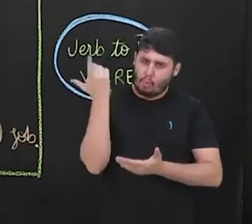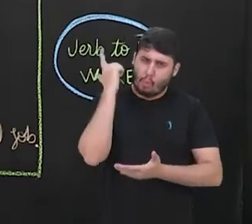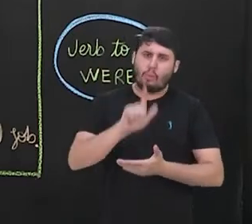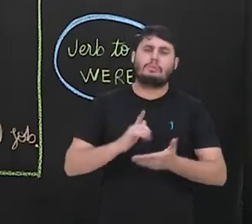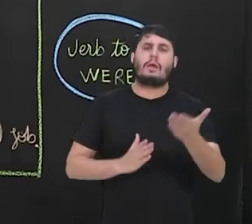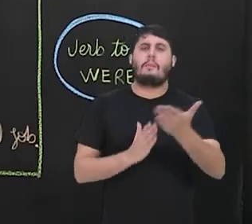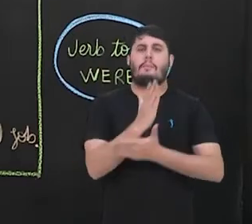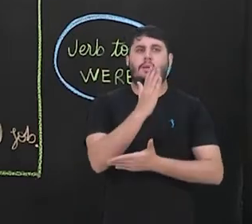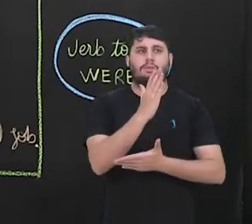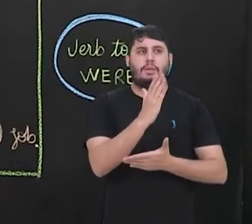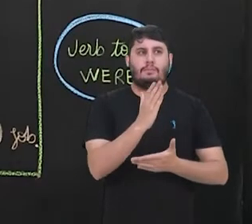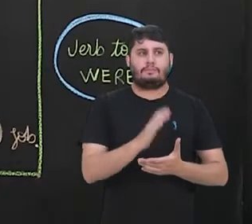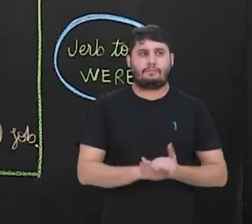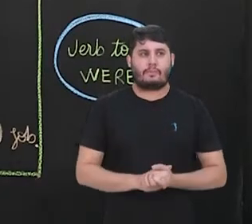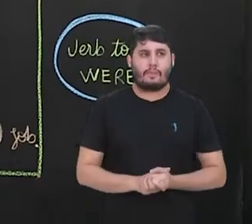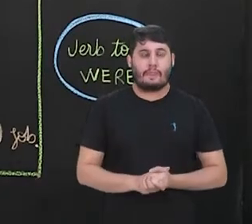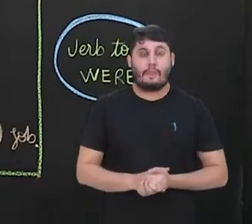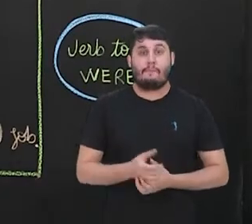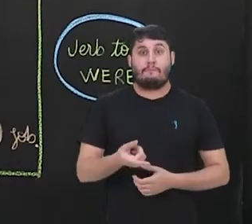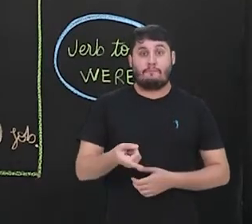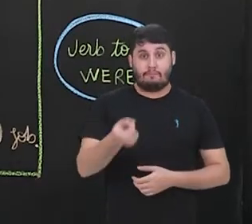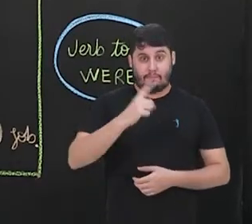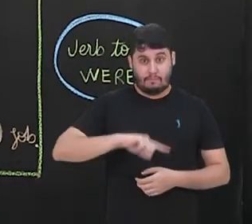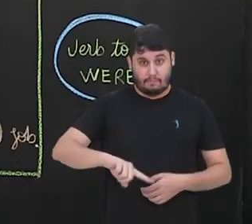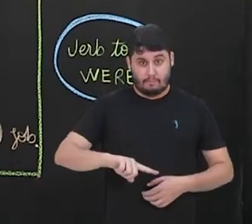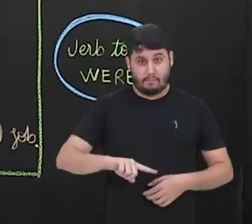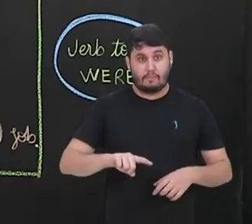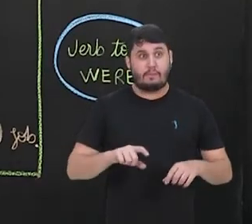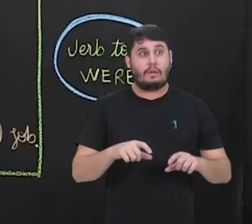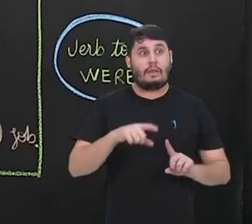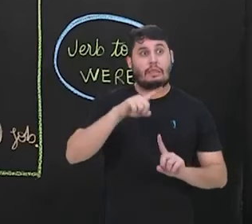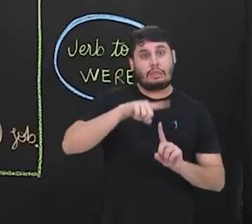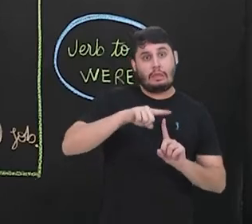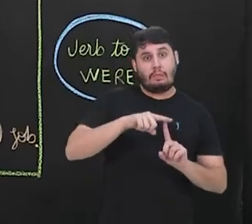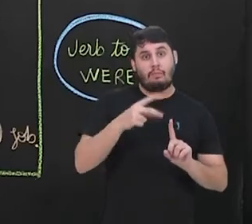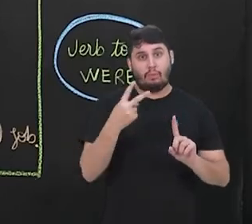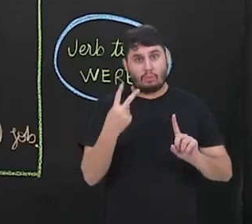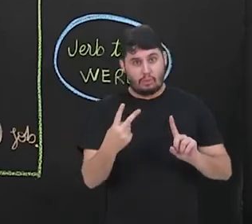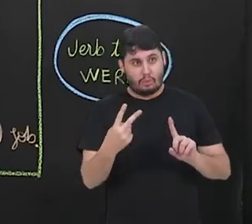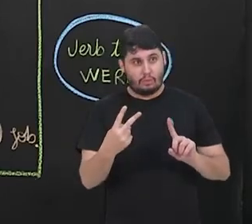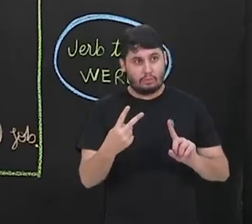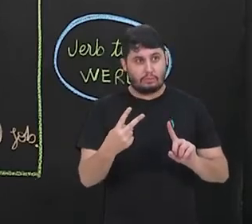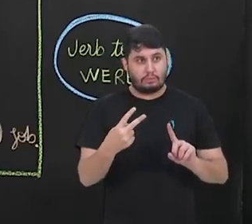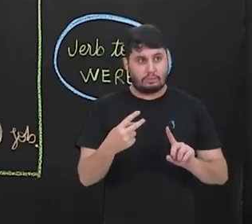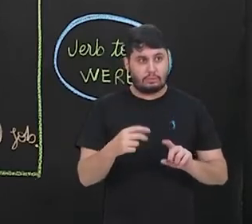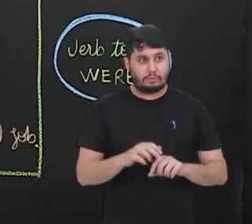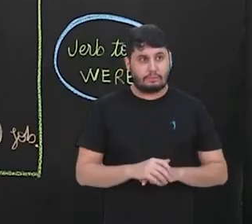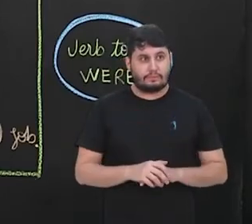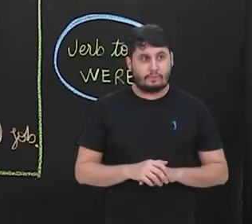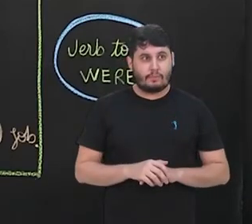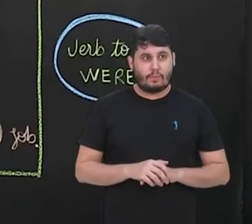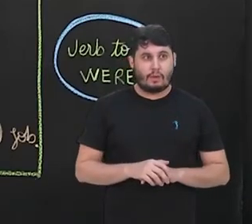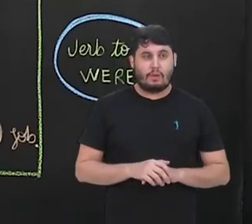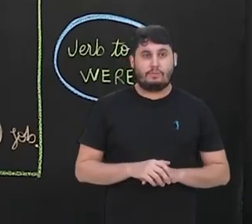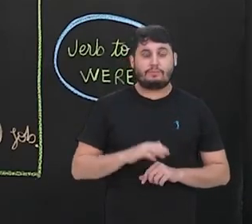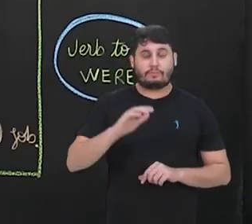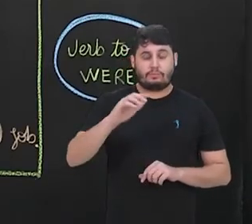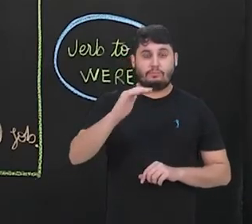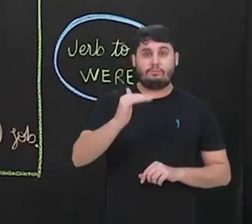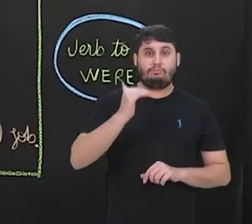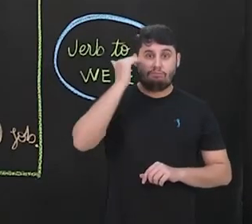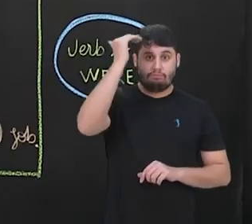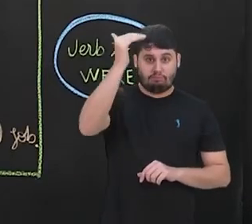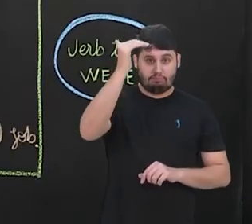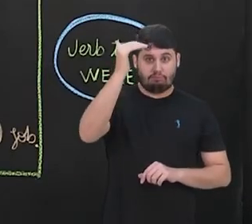caso 2, que é o chamado Type 2 of If Clauses, tipo 2 de If Clauses,